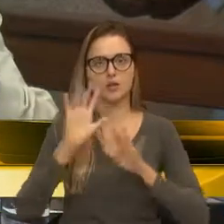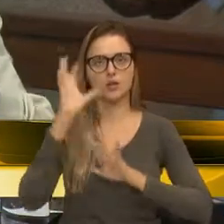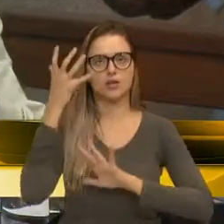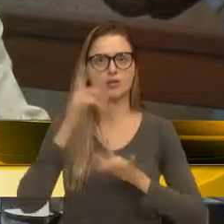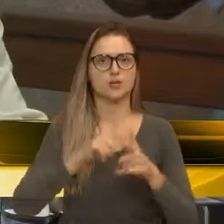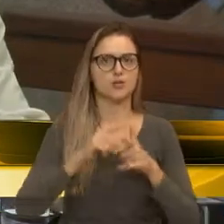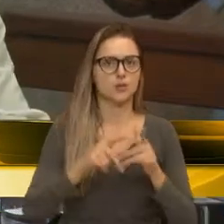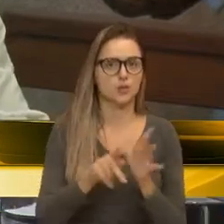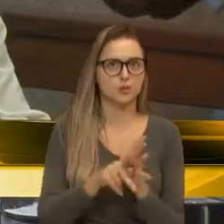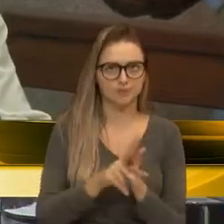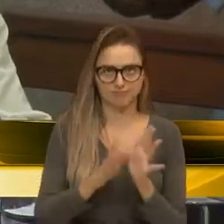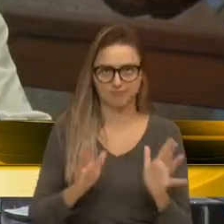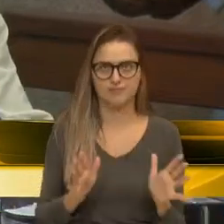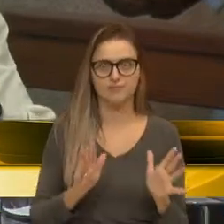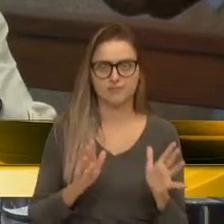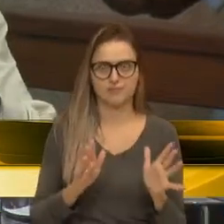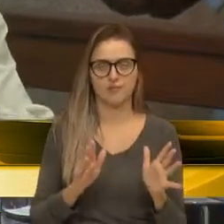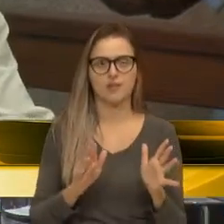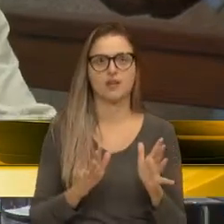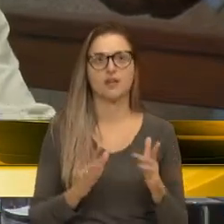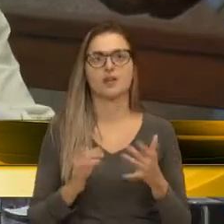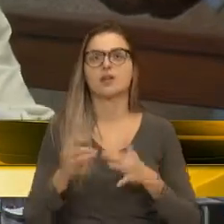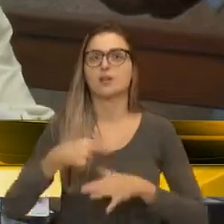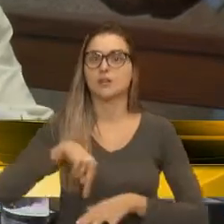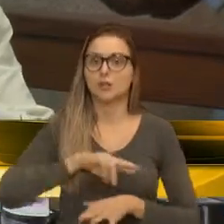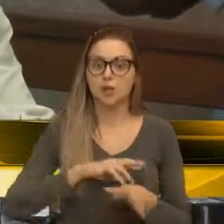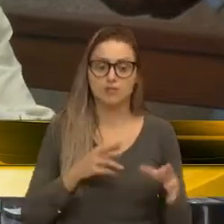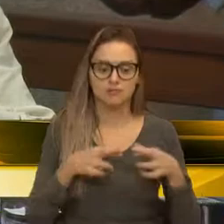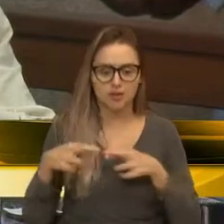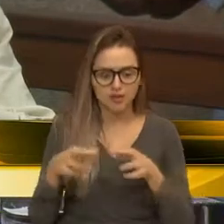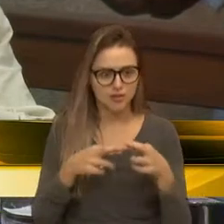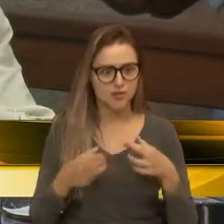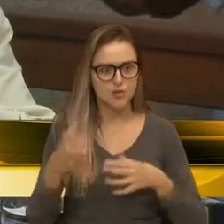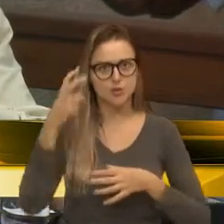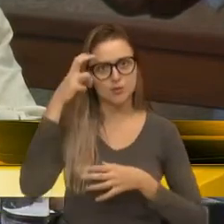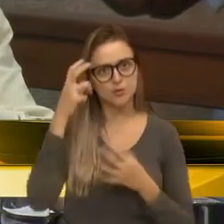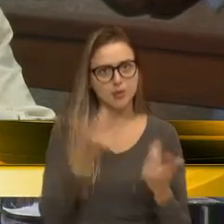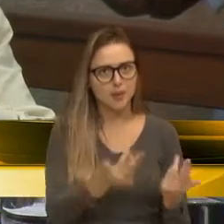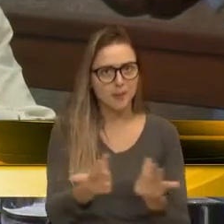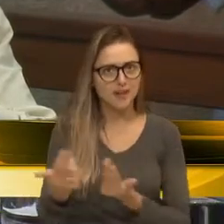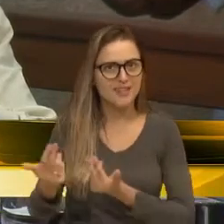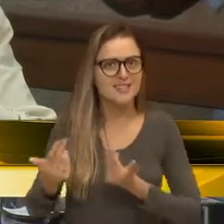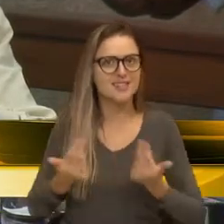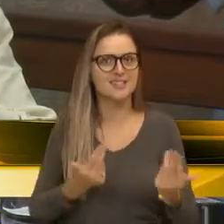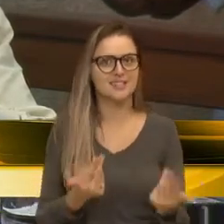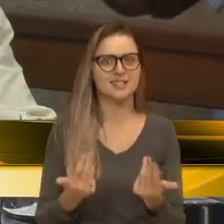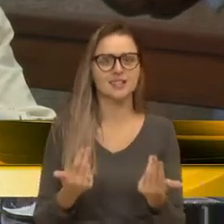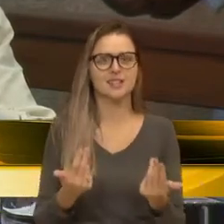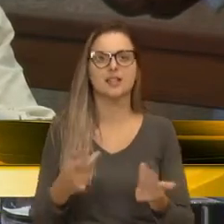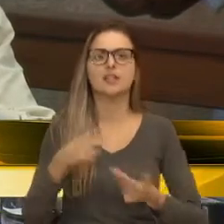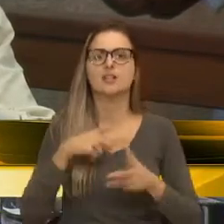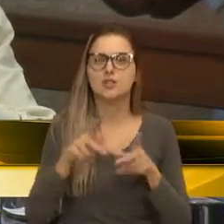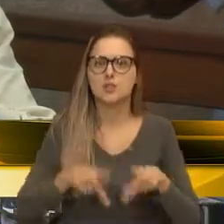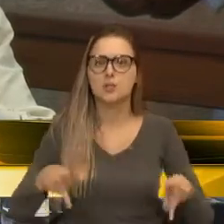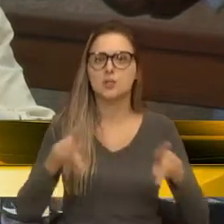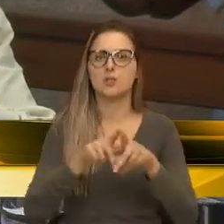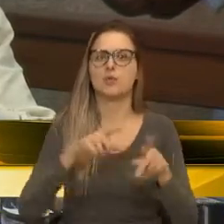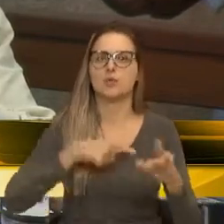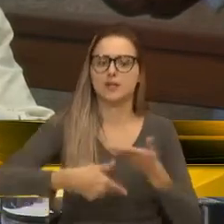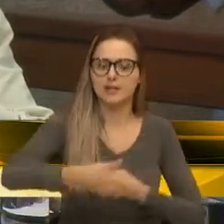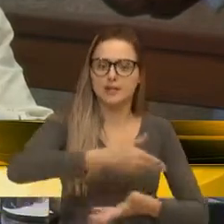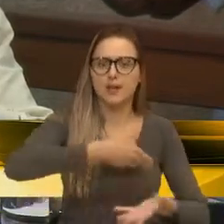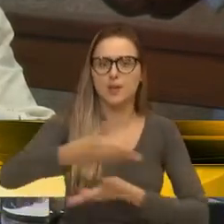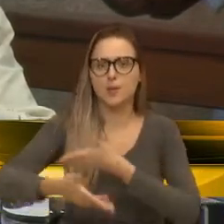somos uma região irmã, de cultura semelhante, de povos que têm relações familiares,